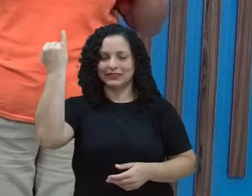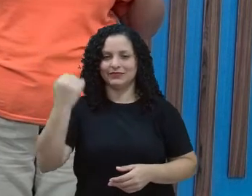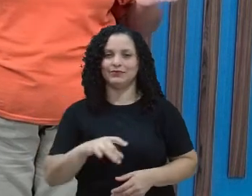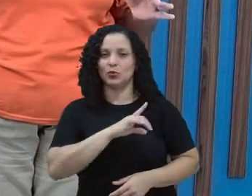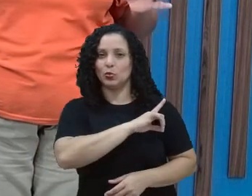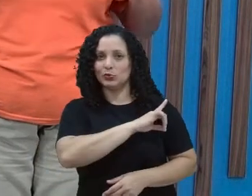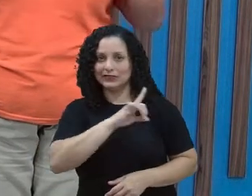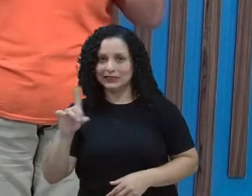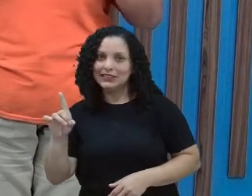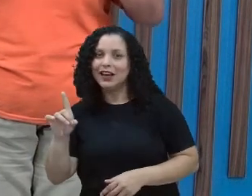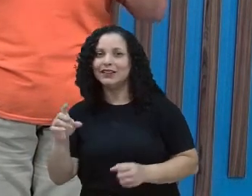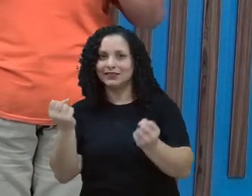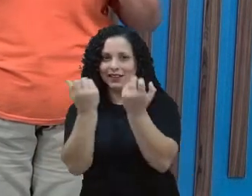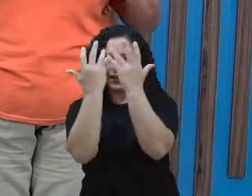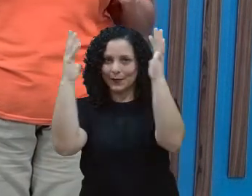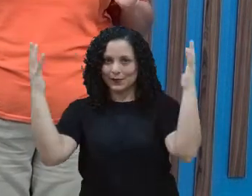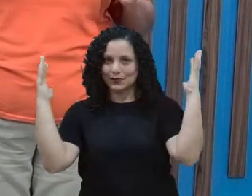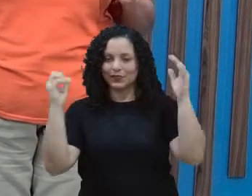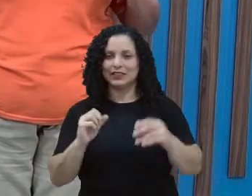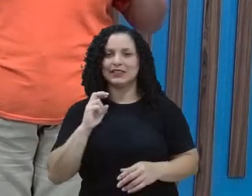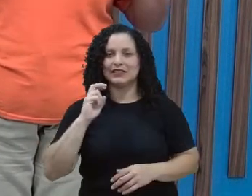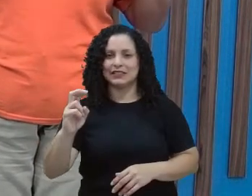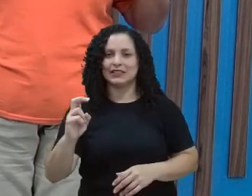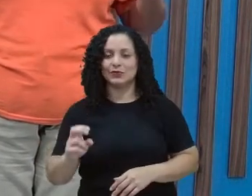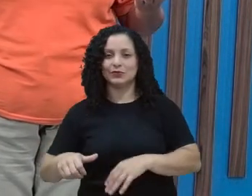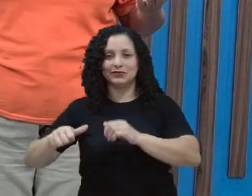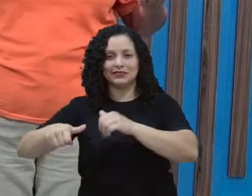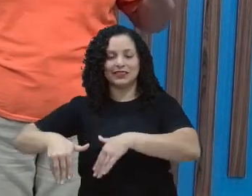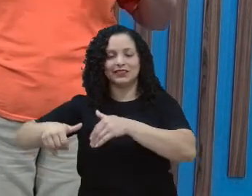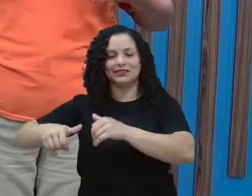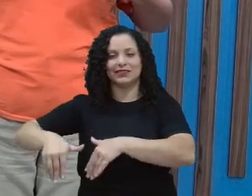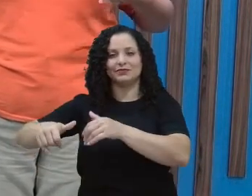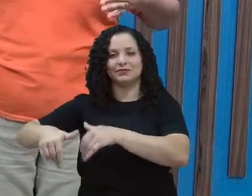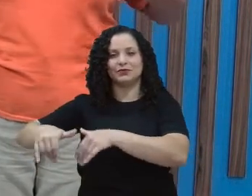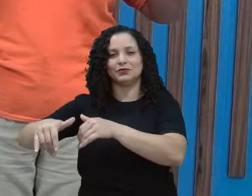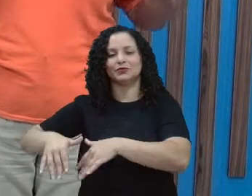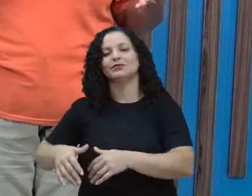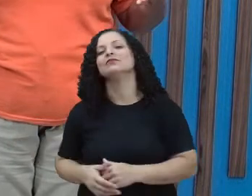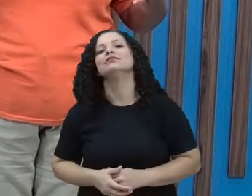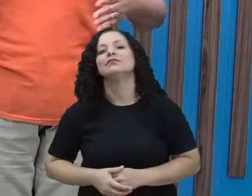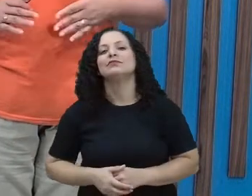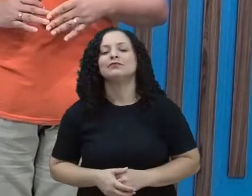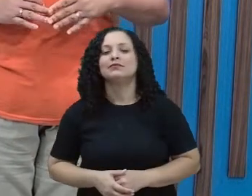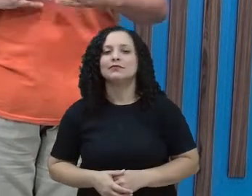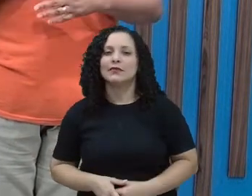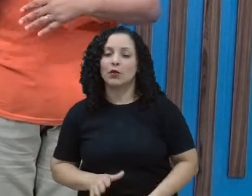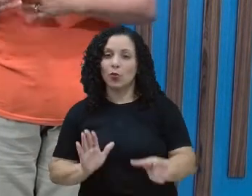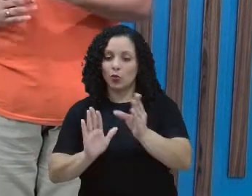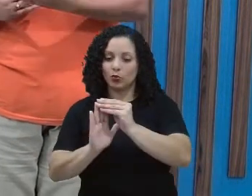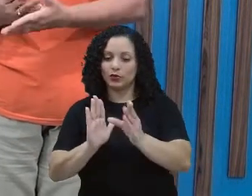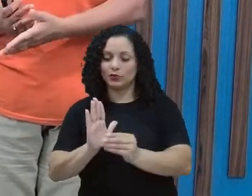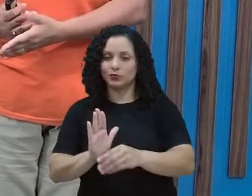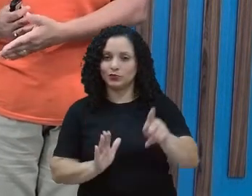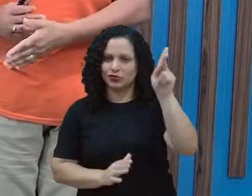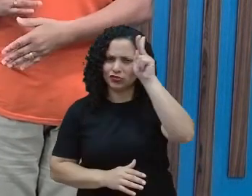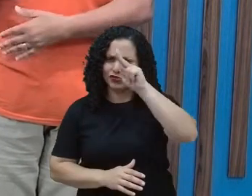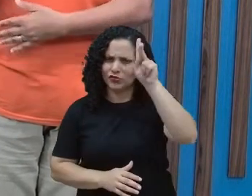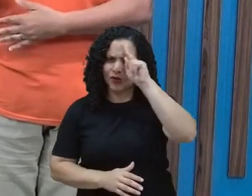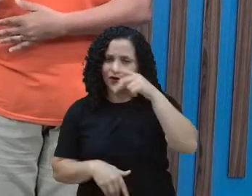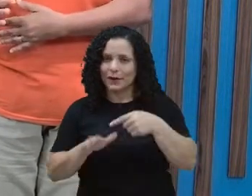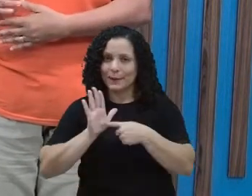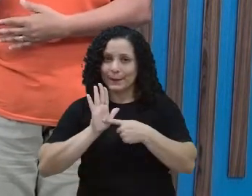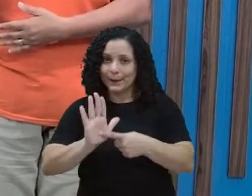da Amazônia, 5 de setembro. O nosso componente foi História, e a gente falou sobre essa tradição